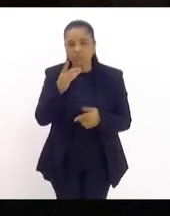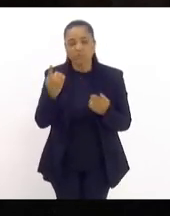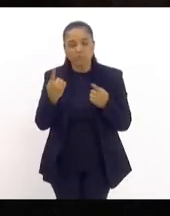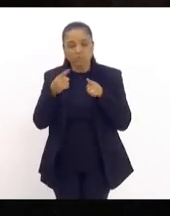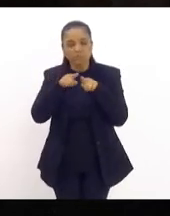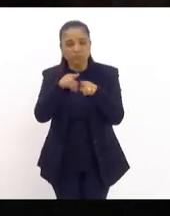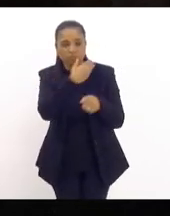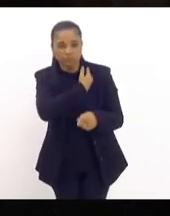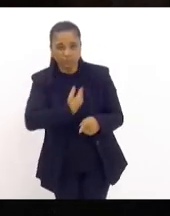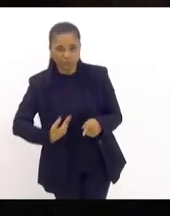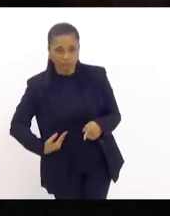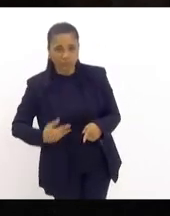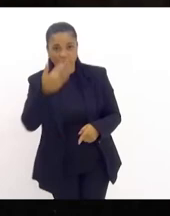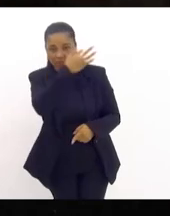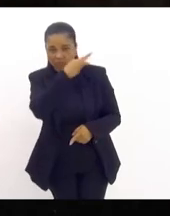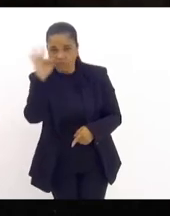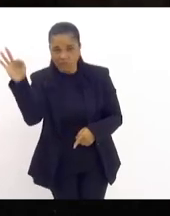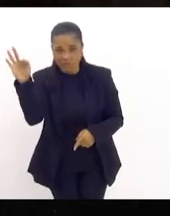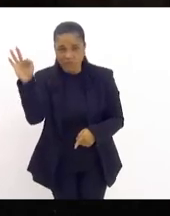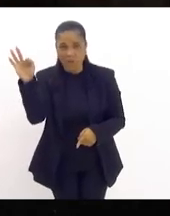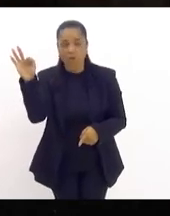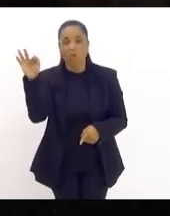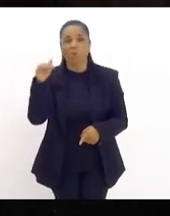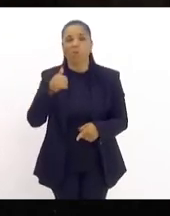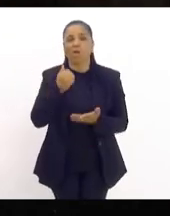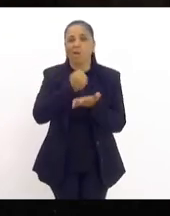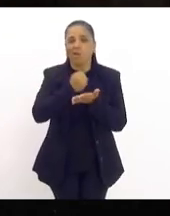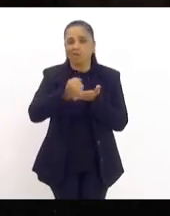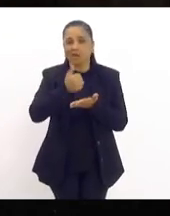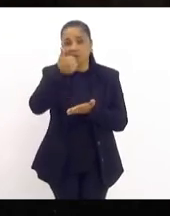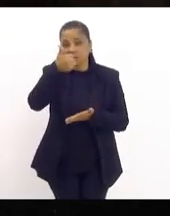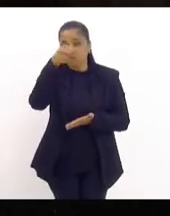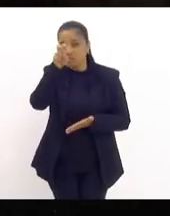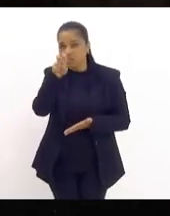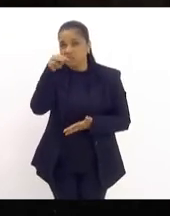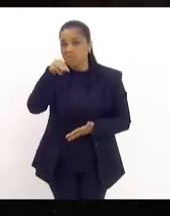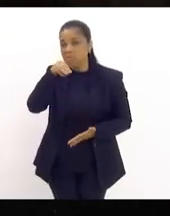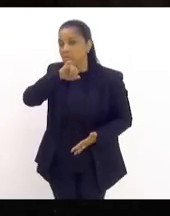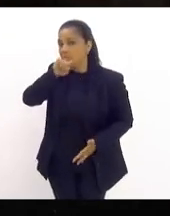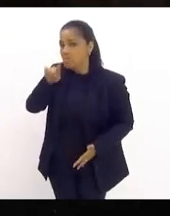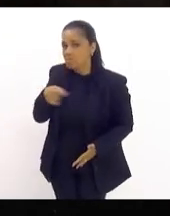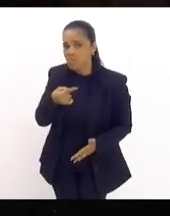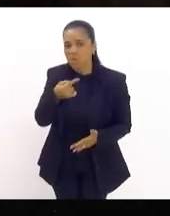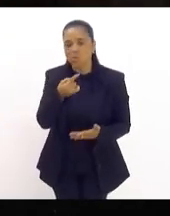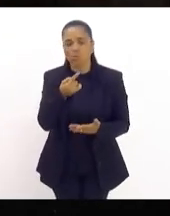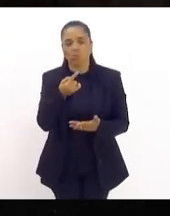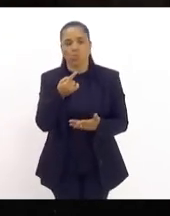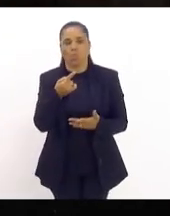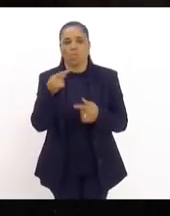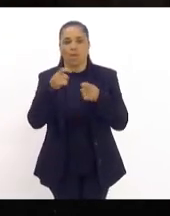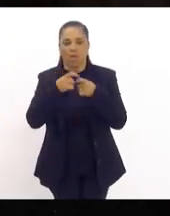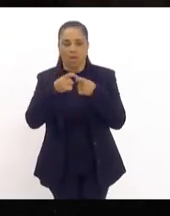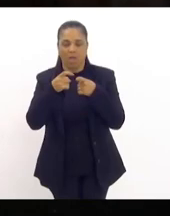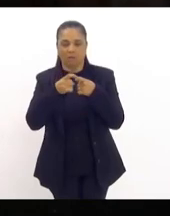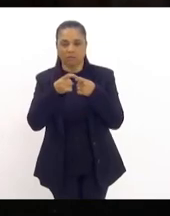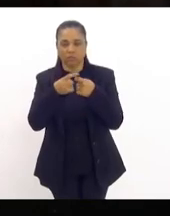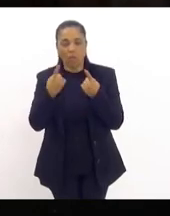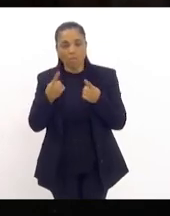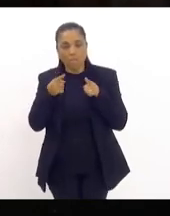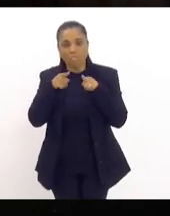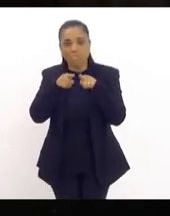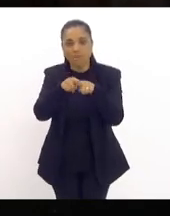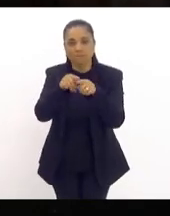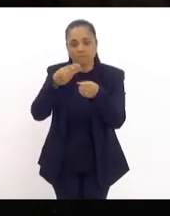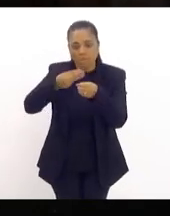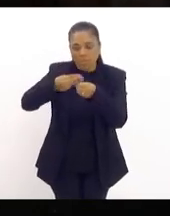Saúde, é contratar mais de 15 mil médicos em parceria com estados e municípios. Só nessa primeira etapa já